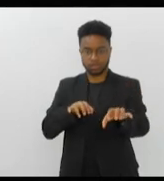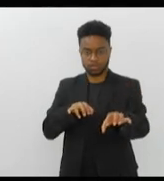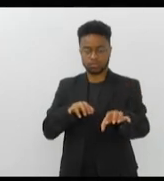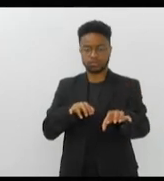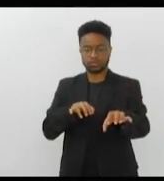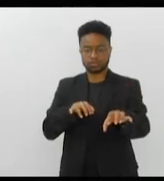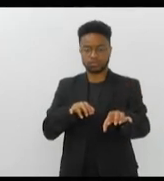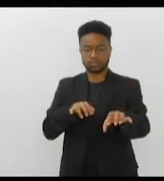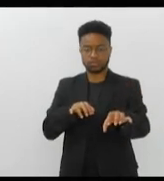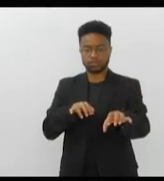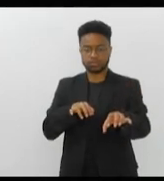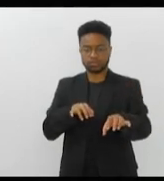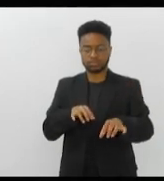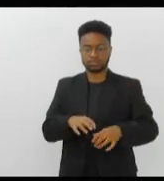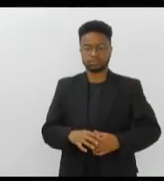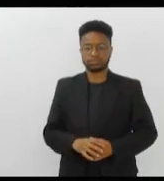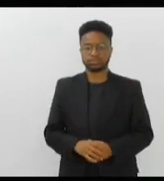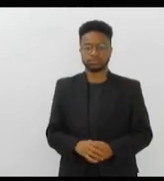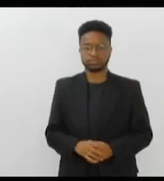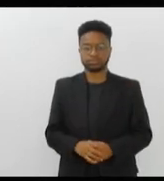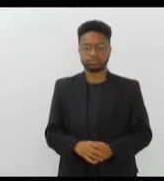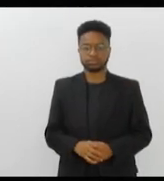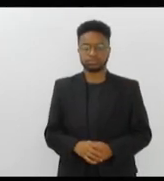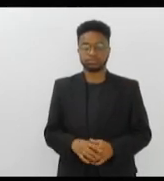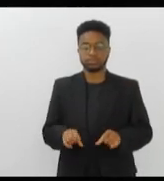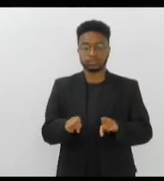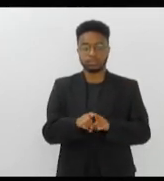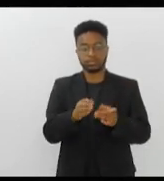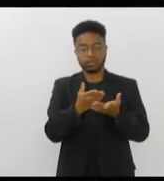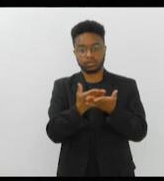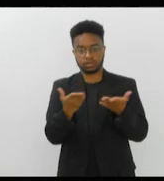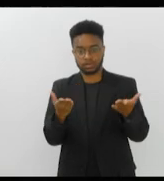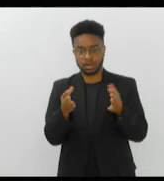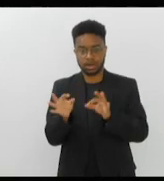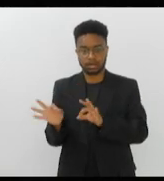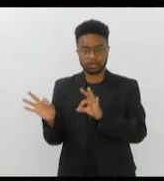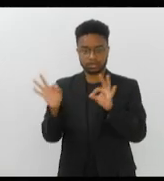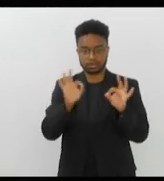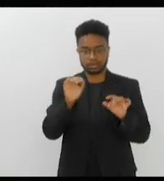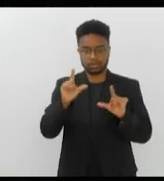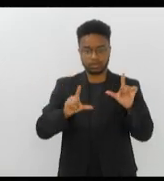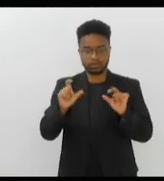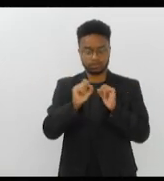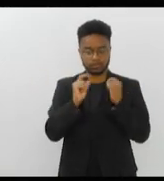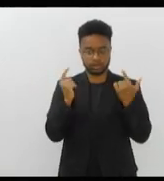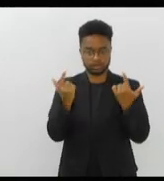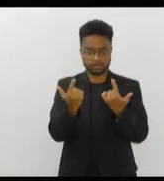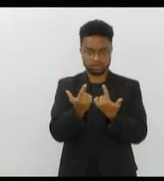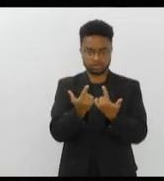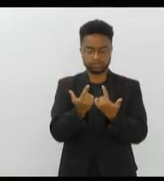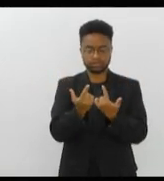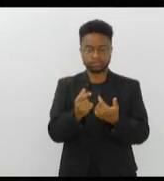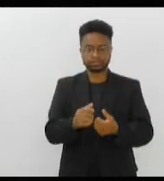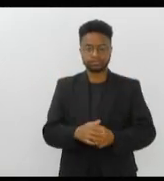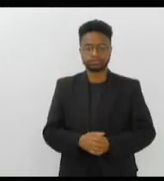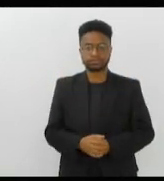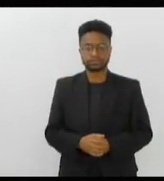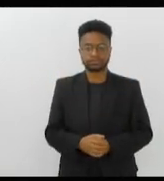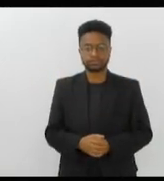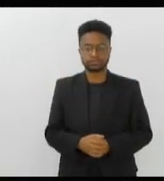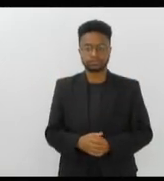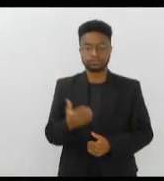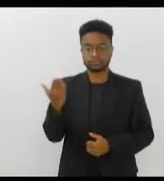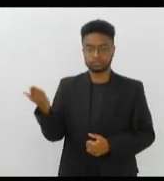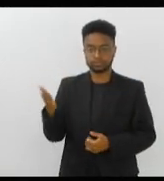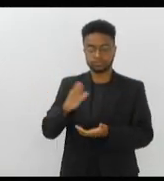remota, senhoras e senhores telespectadores da TV Alerj, senhora